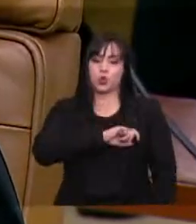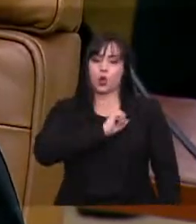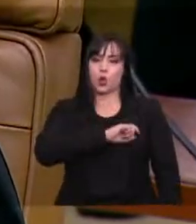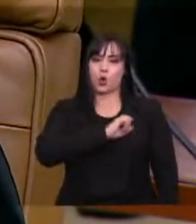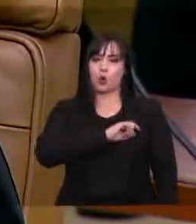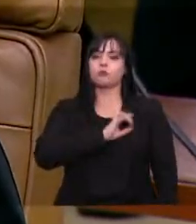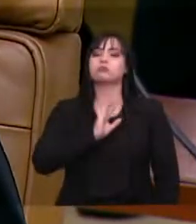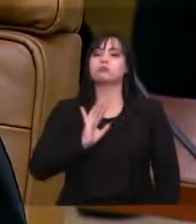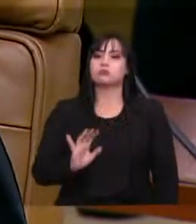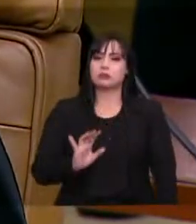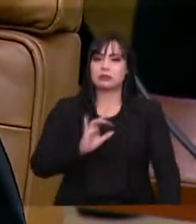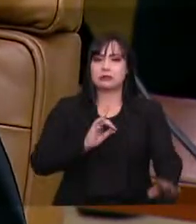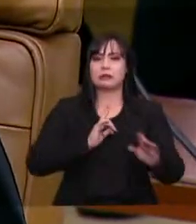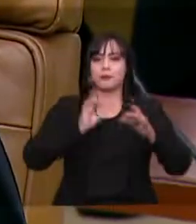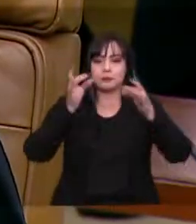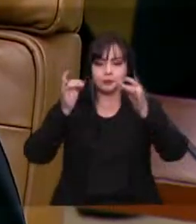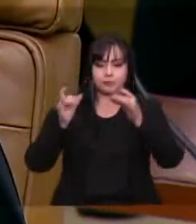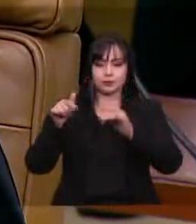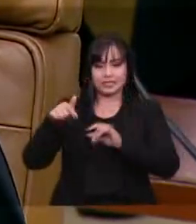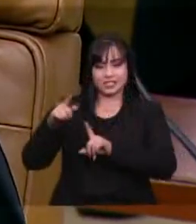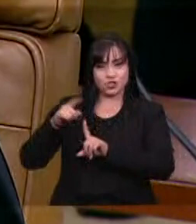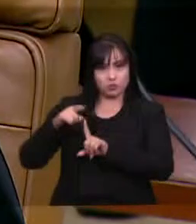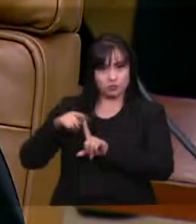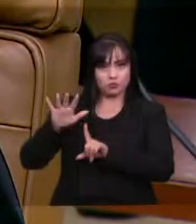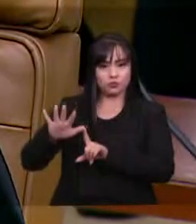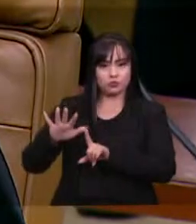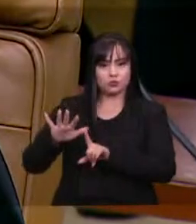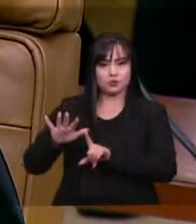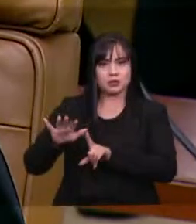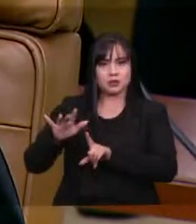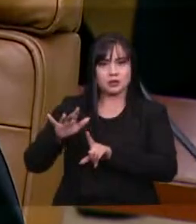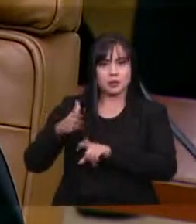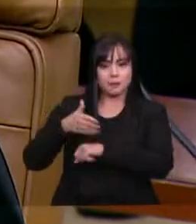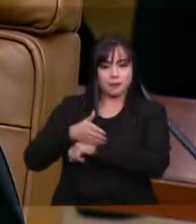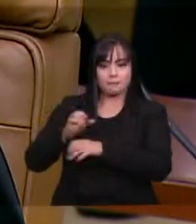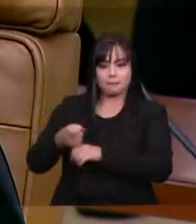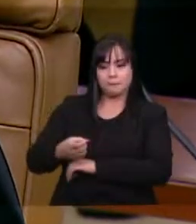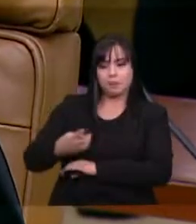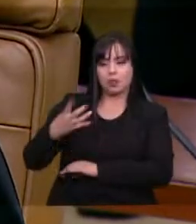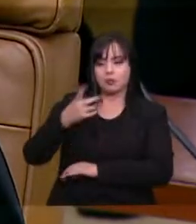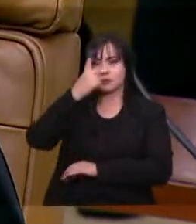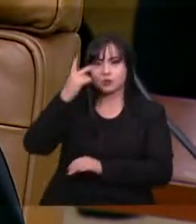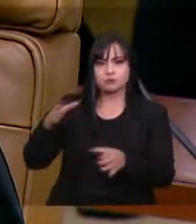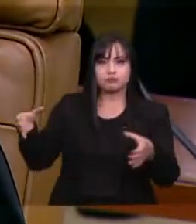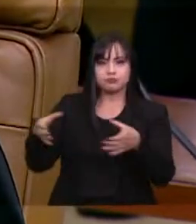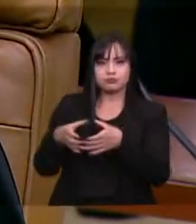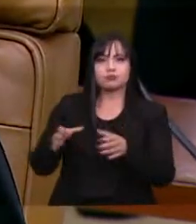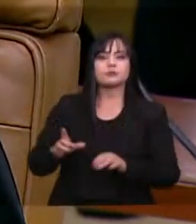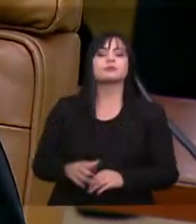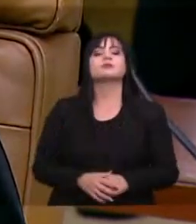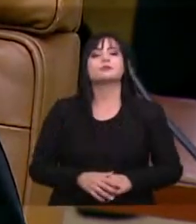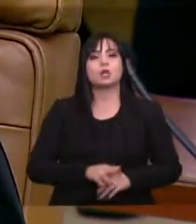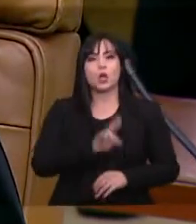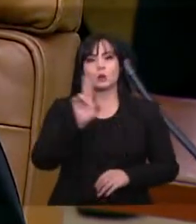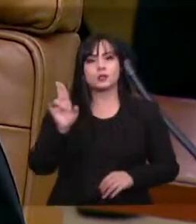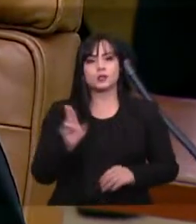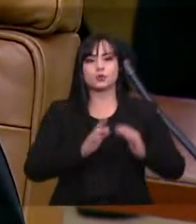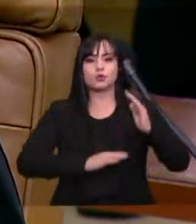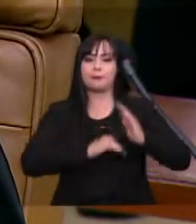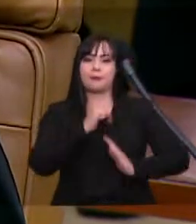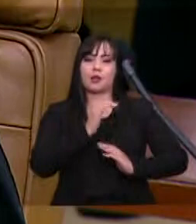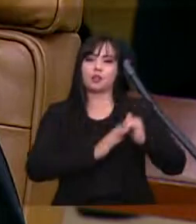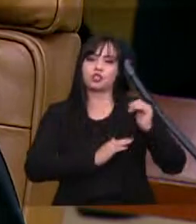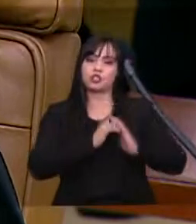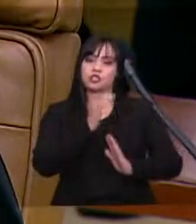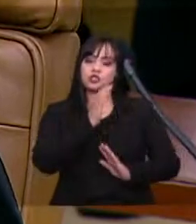suficiente a compor elementar do tipo por parte de seus integrantes de sua utilização para a prática de